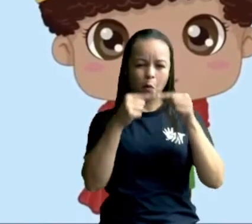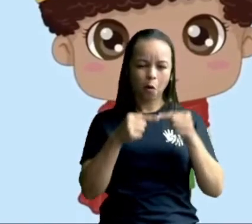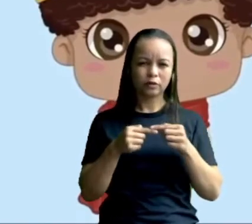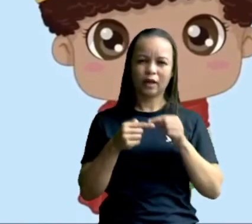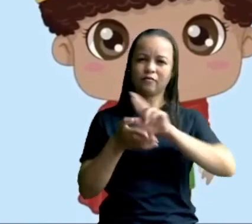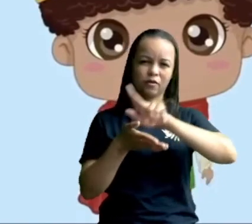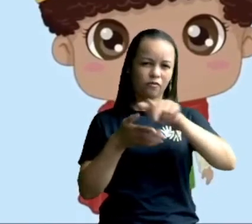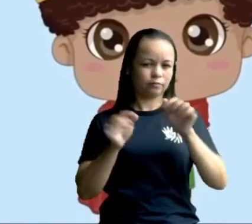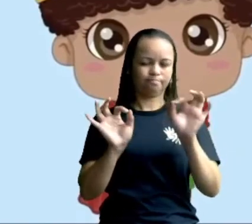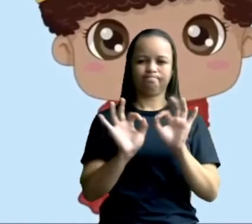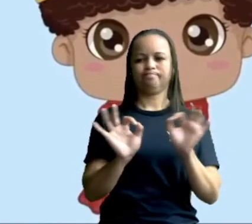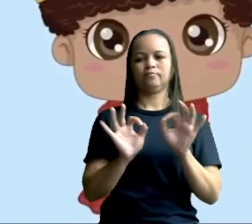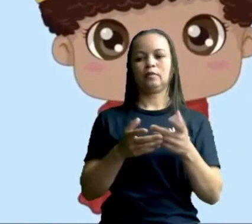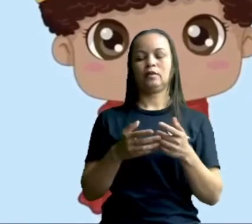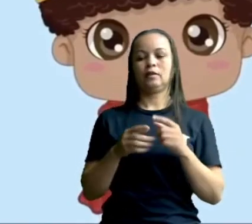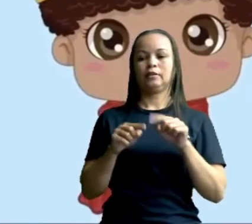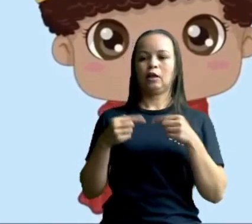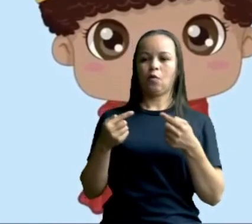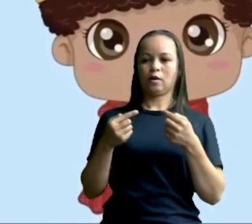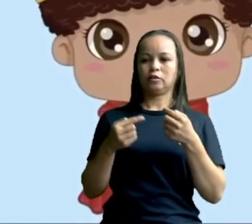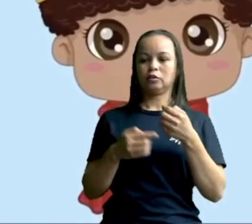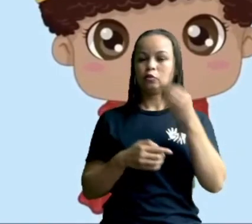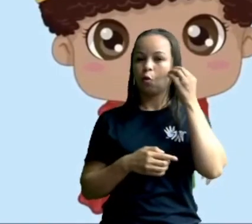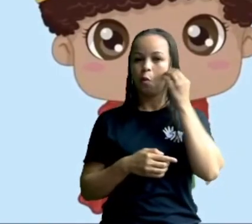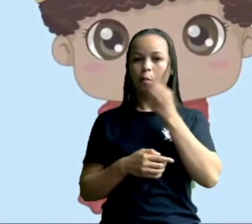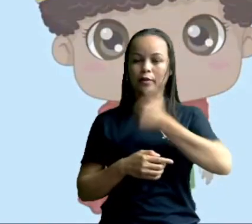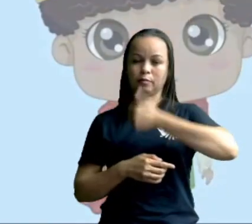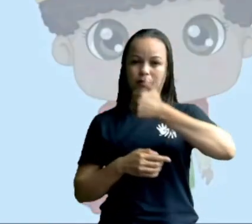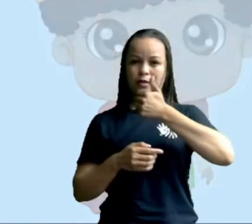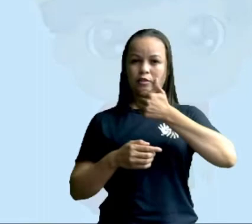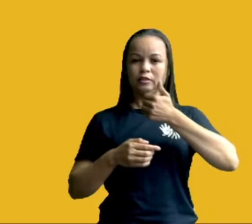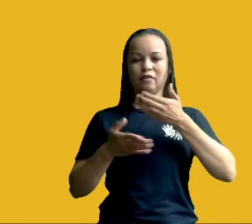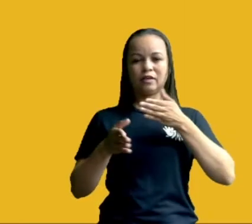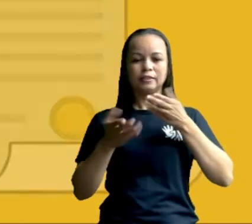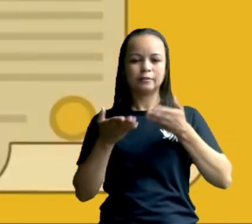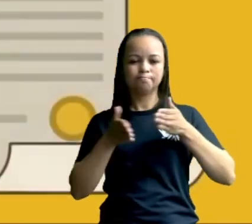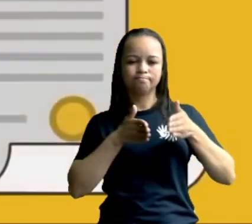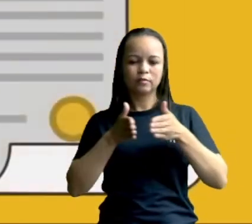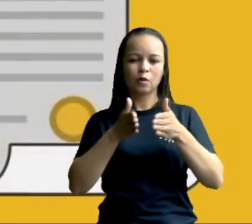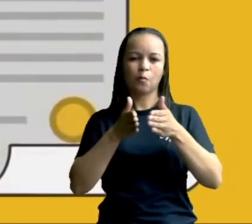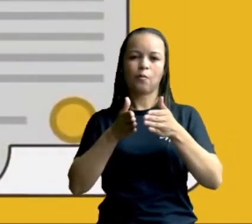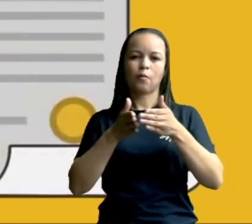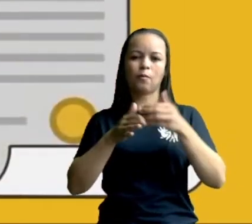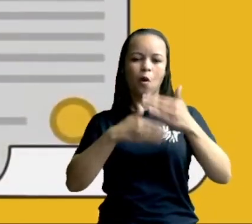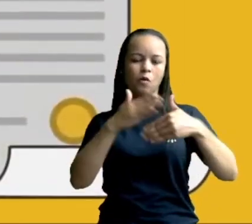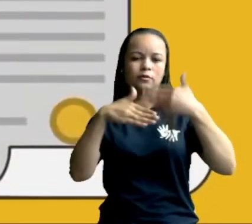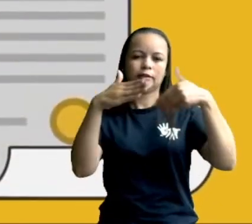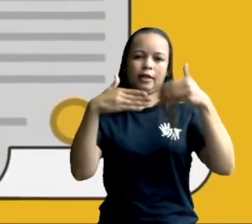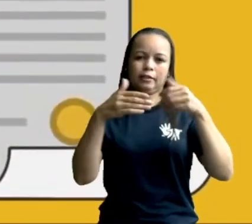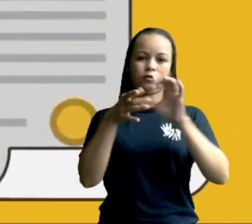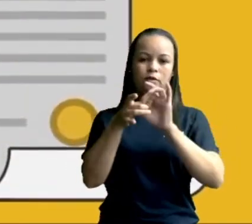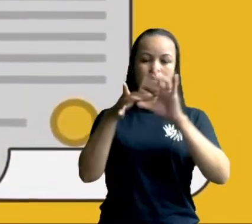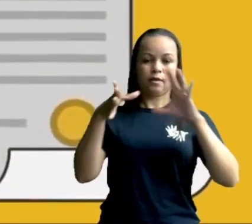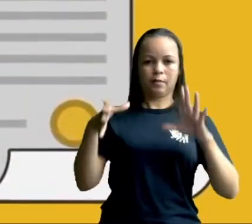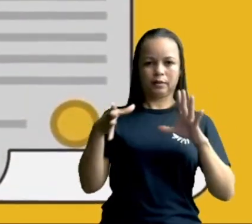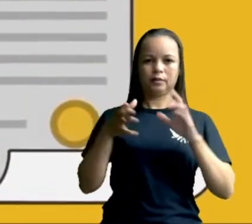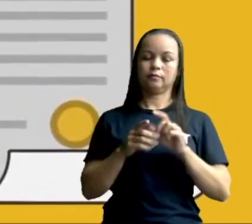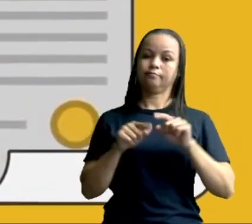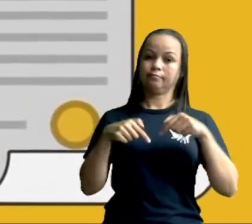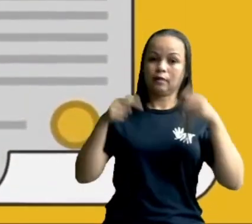de Dom Pedro I já estava se encaminhando para um processo de independência. Dessa forma, Dom João